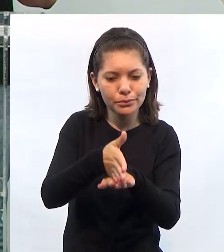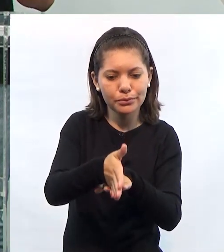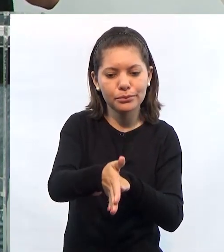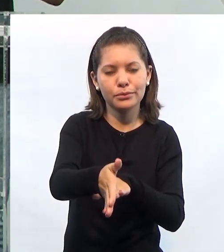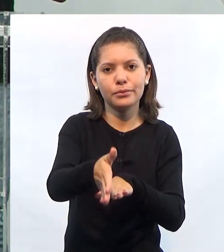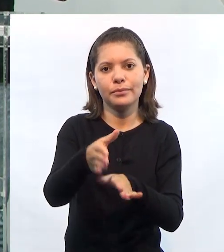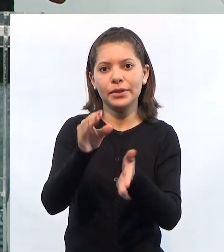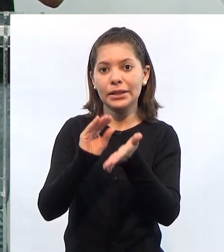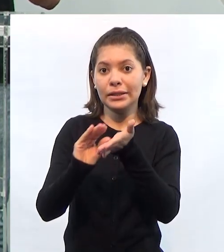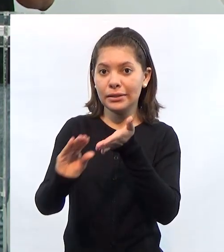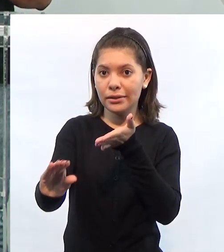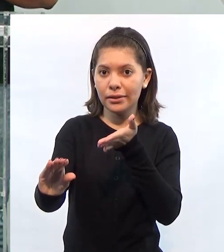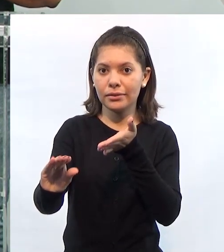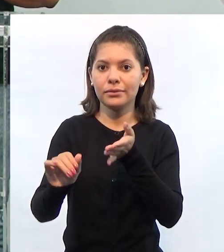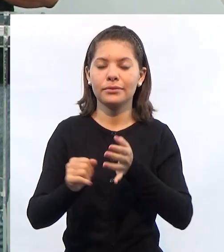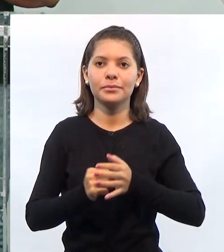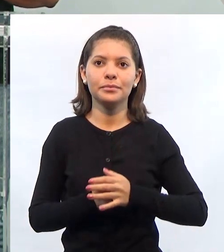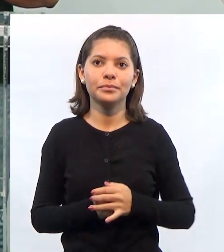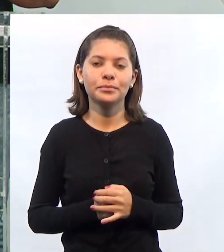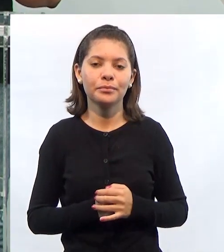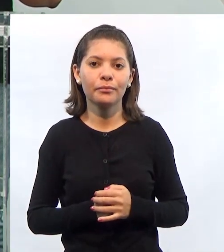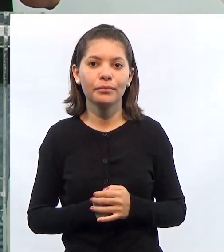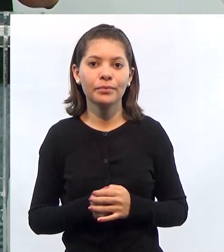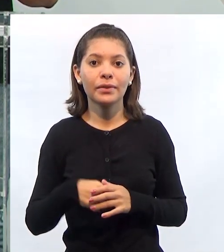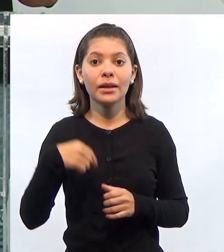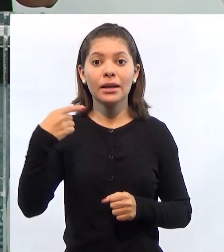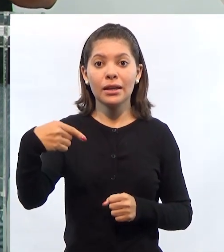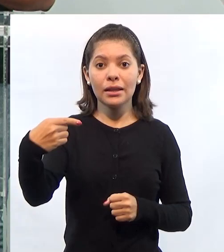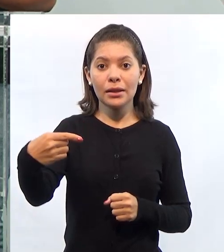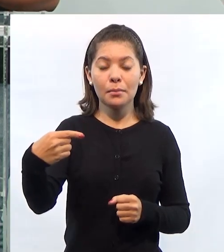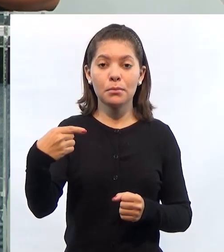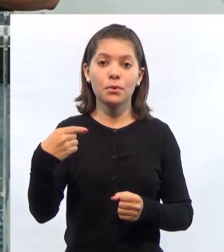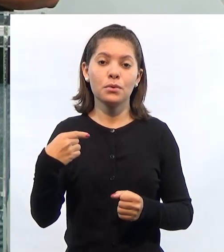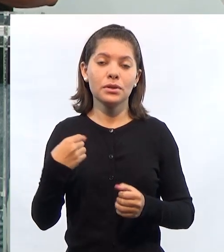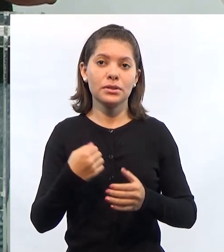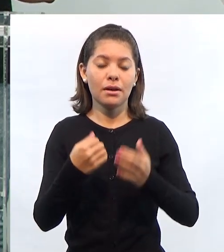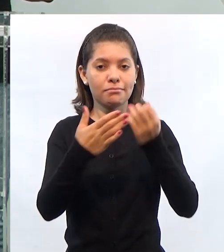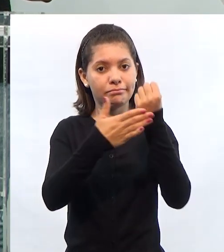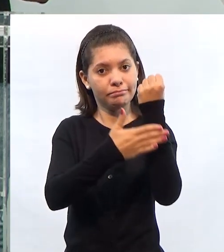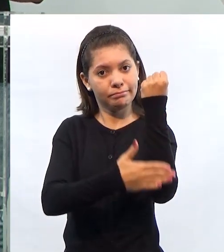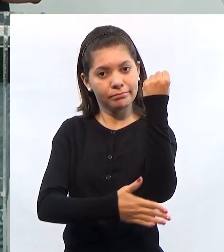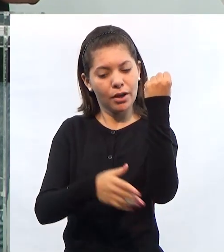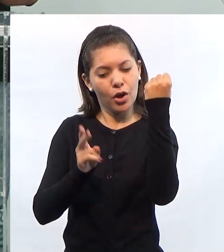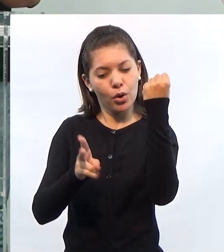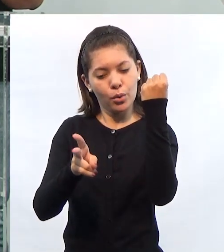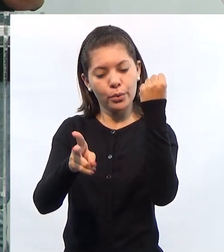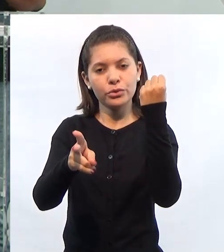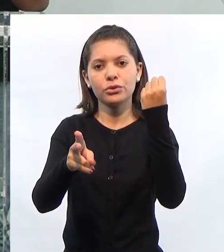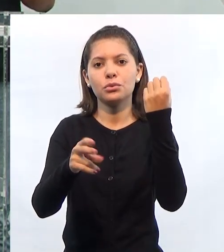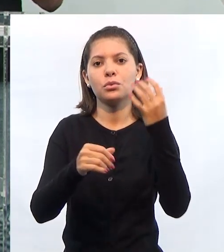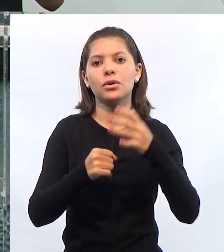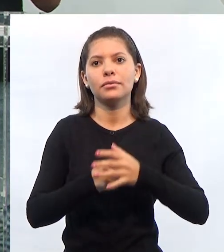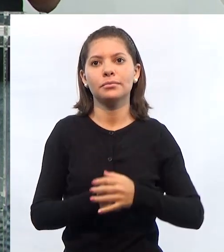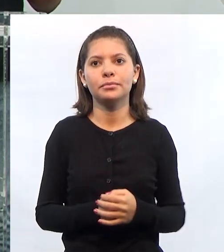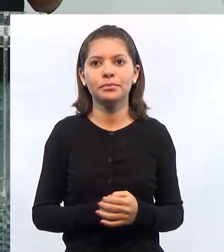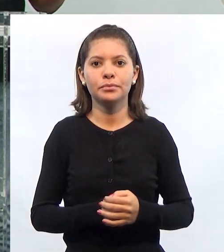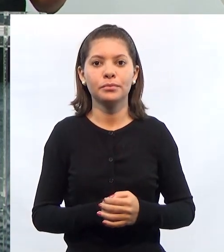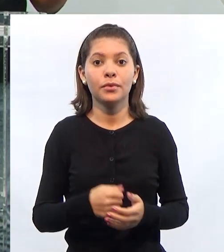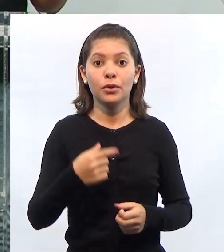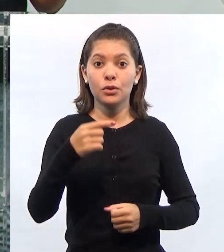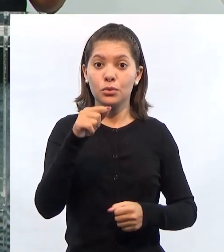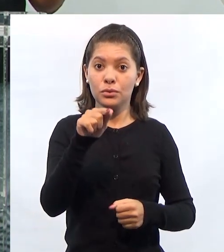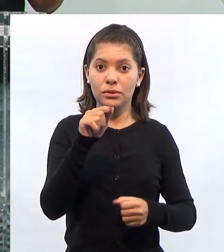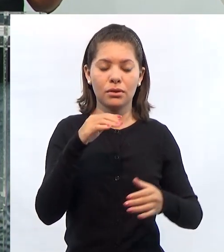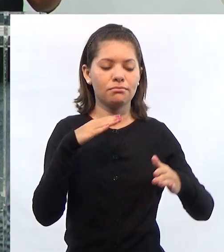Sua matéria-prima são as toras. Após essa tora entrar, ela ainda vai continuar com matéria-prima enquanto estiver